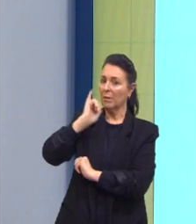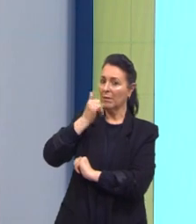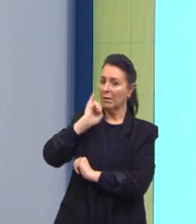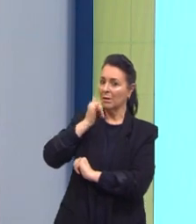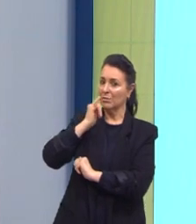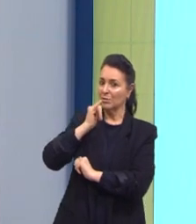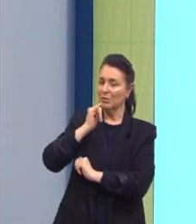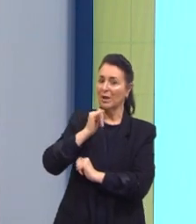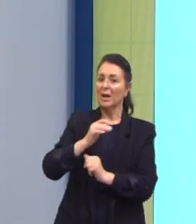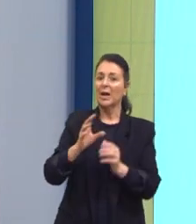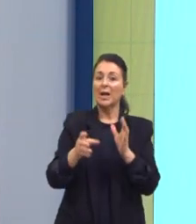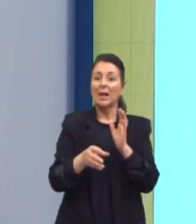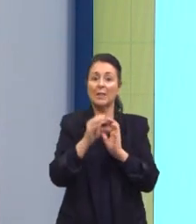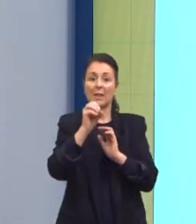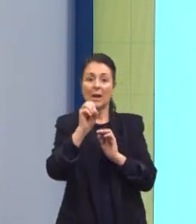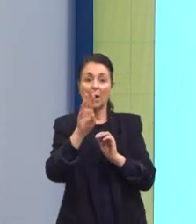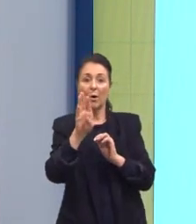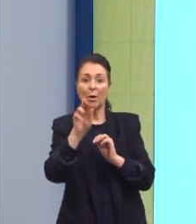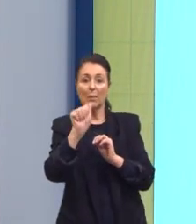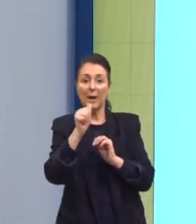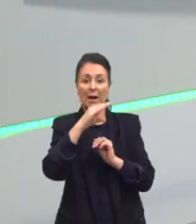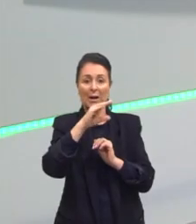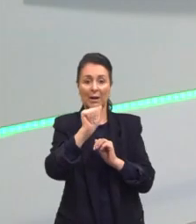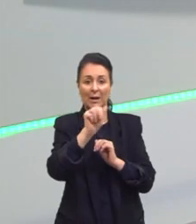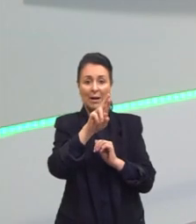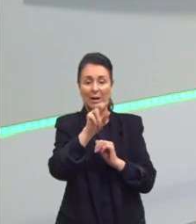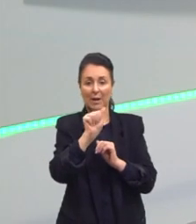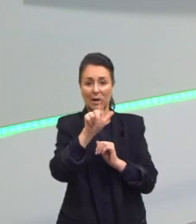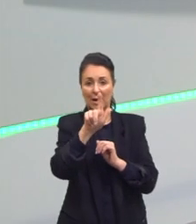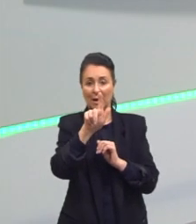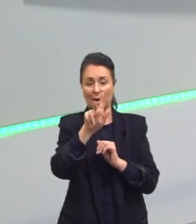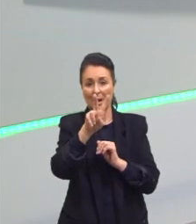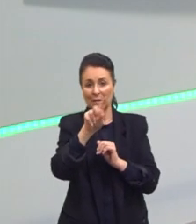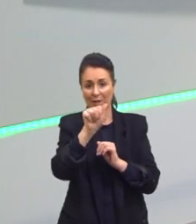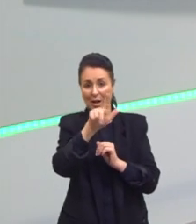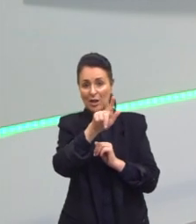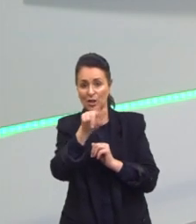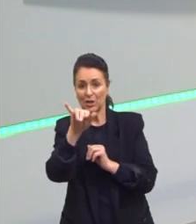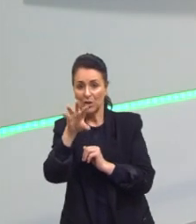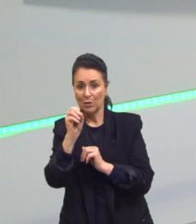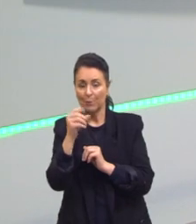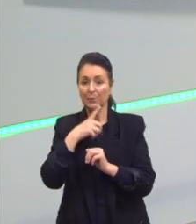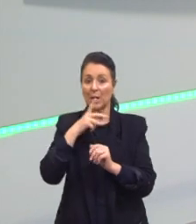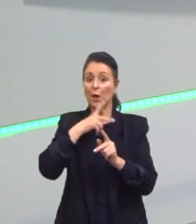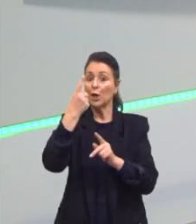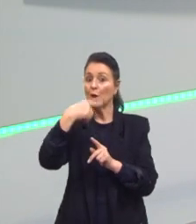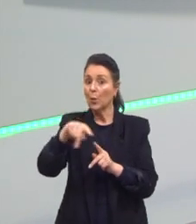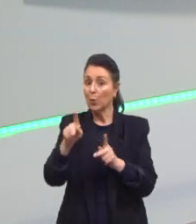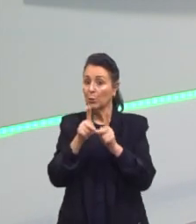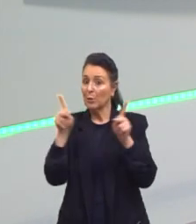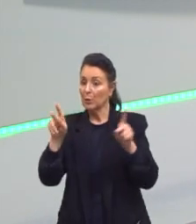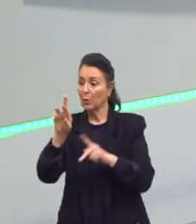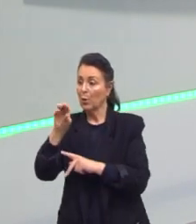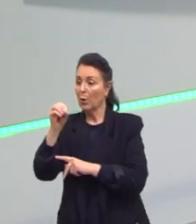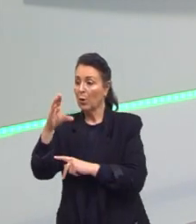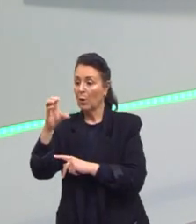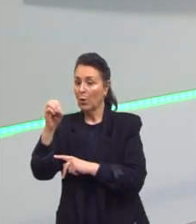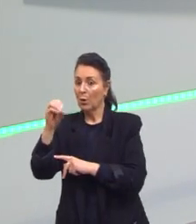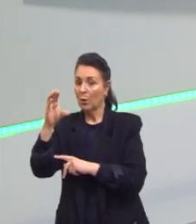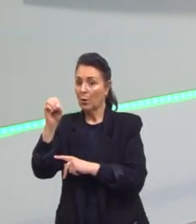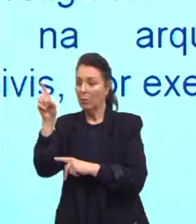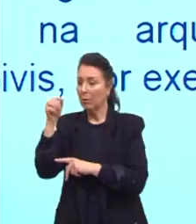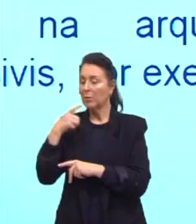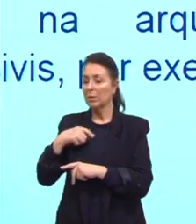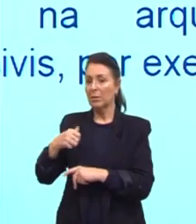presente na obra do Caravaggio Enquanto aqui em outra pintura do período Rococó nós temos